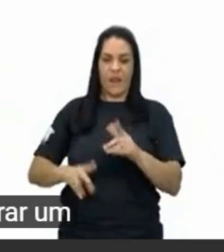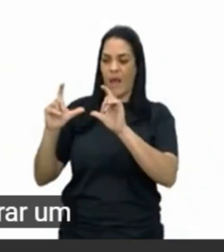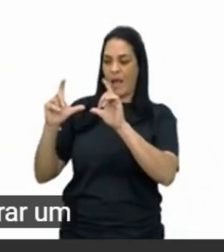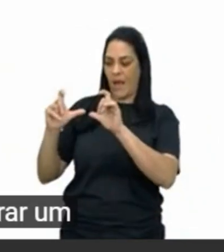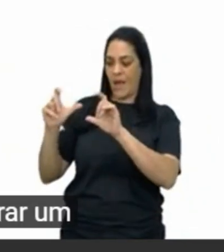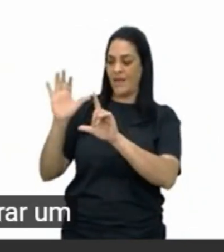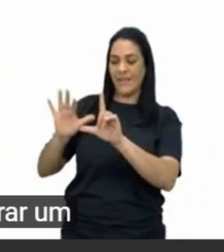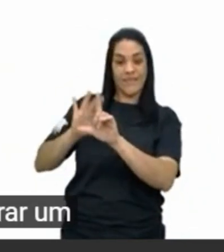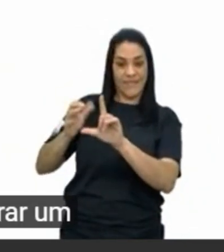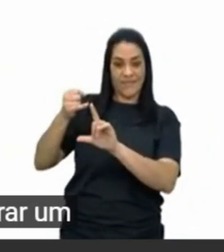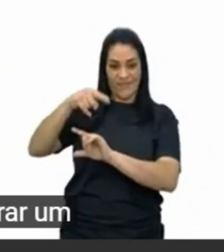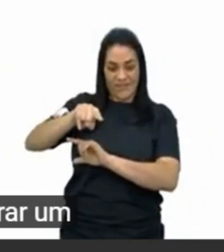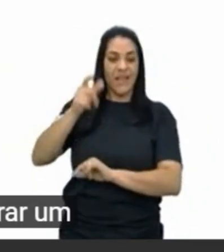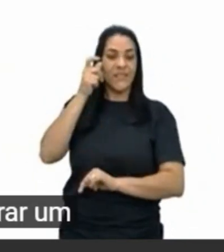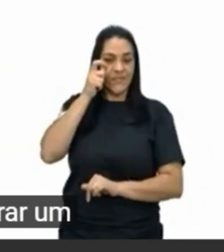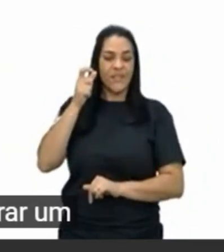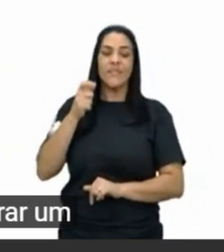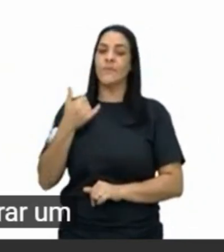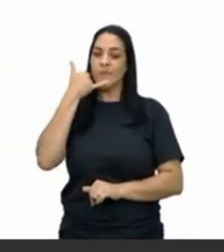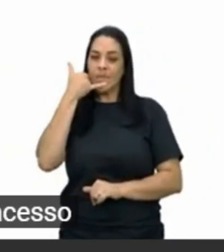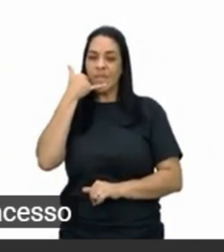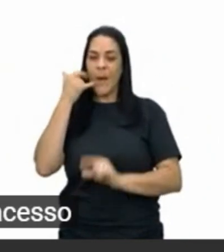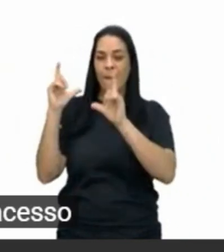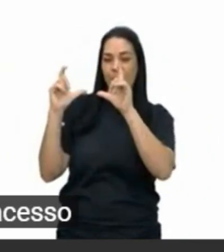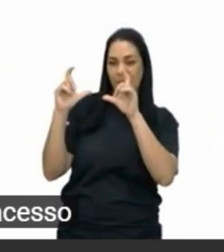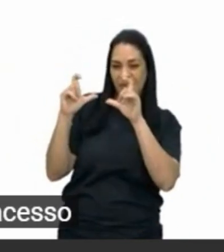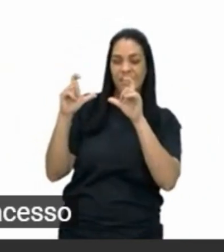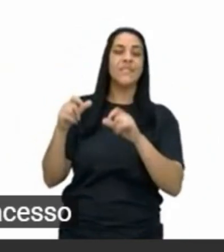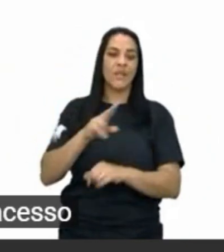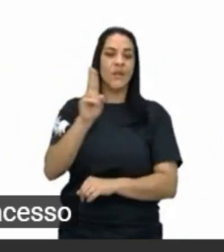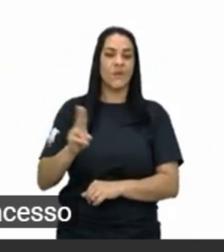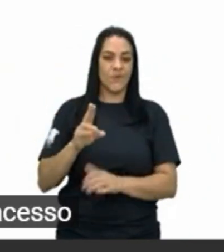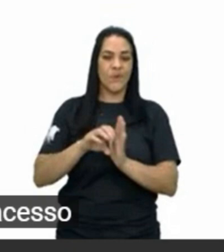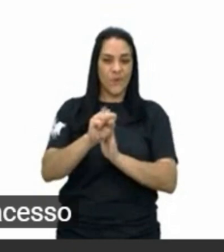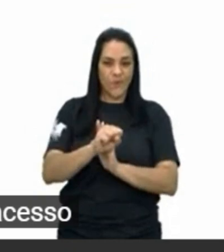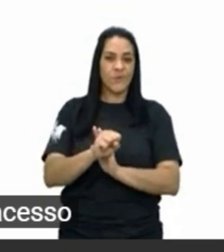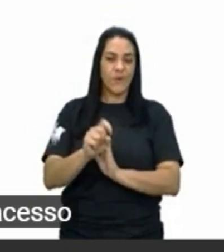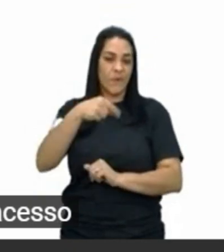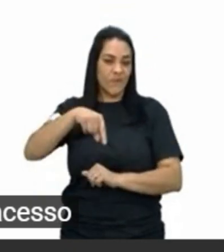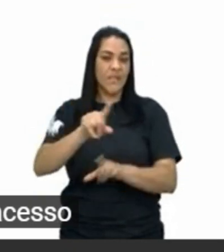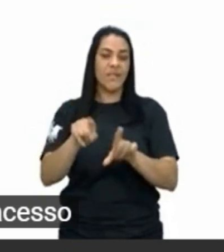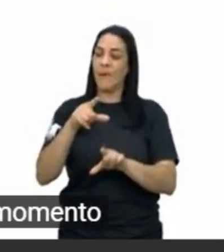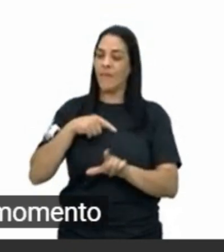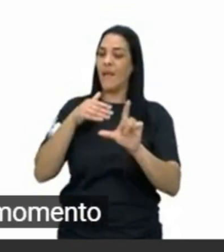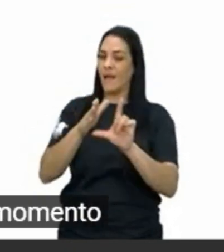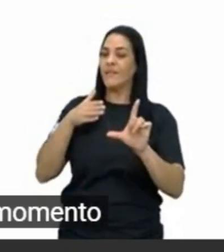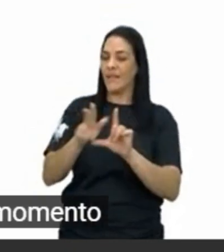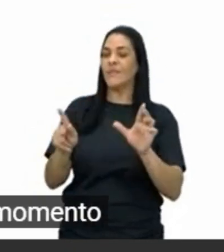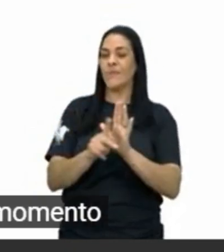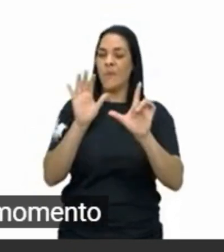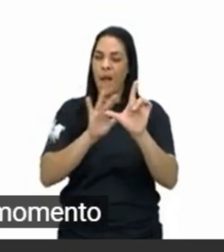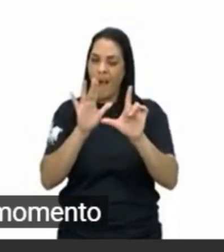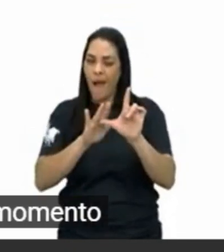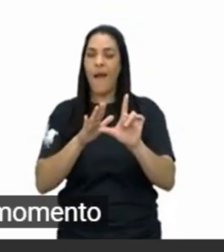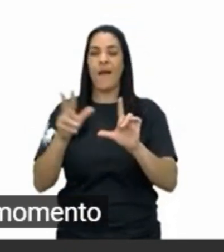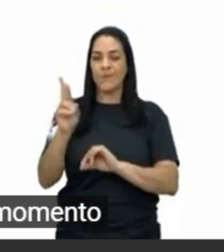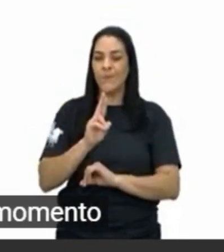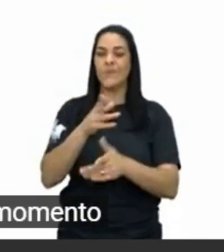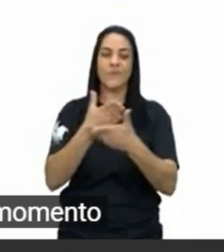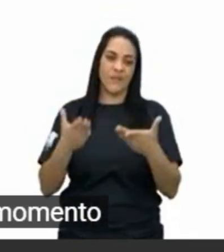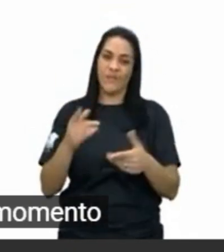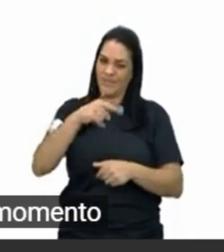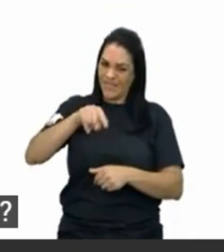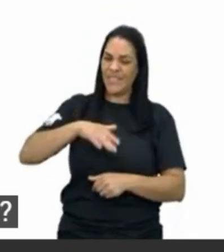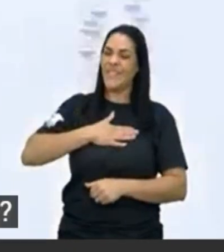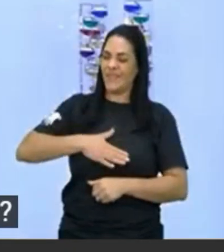Code que está aí na tela. Se você estiver assistindo aqui pelo celular, tira um print da tela, usa o Google Lens para você também ter acesso a esse QR Code e responde pra